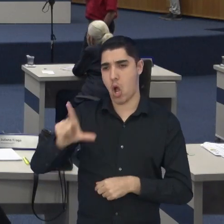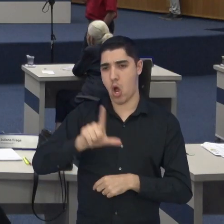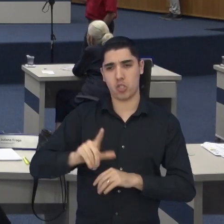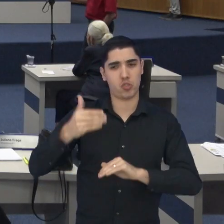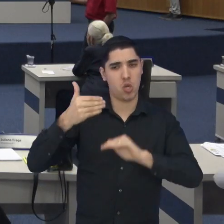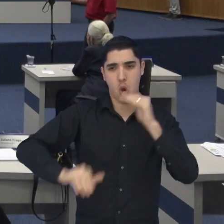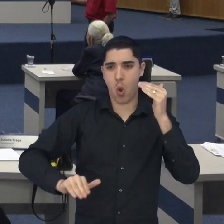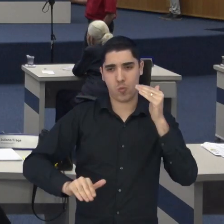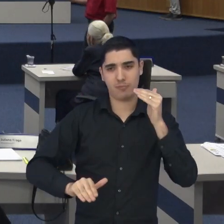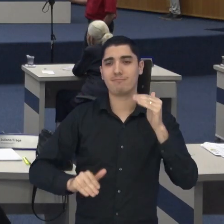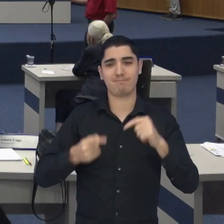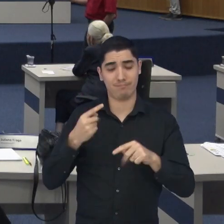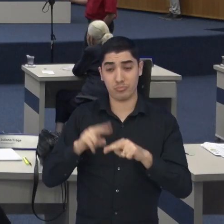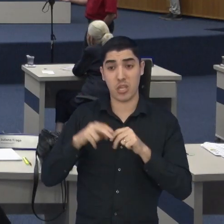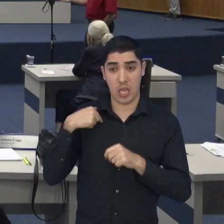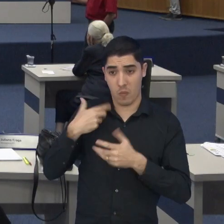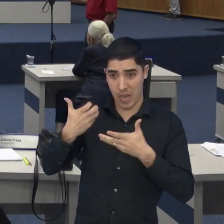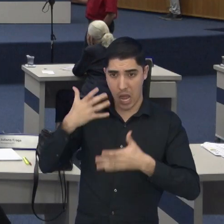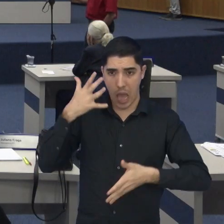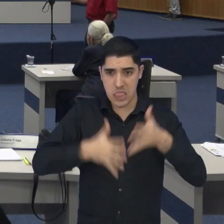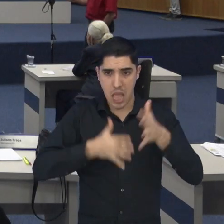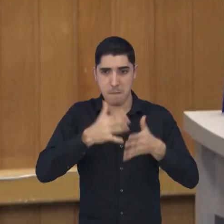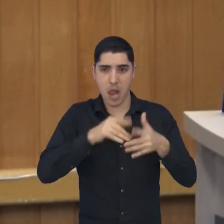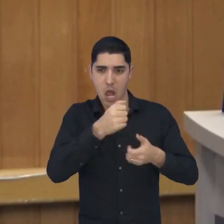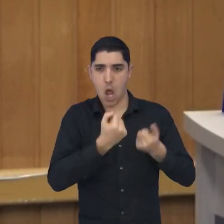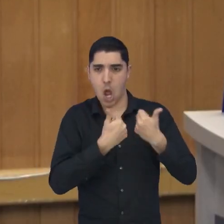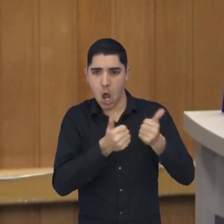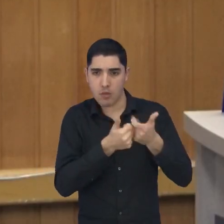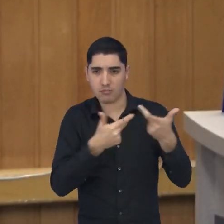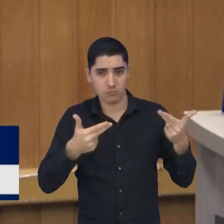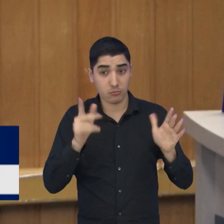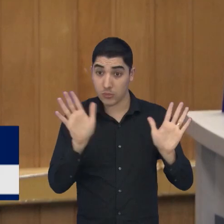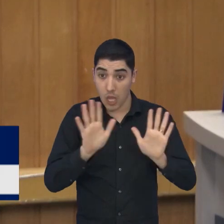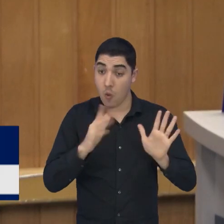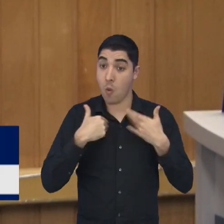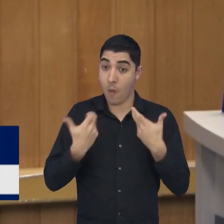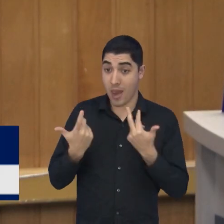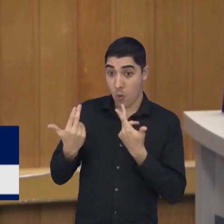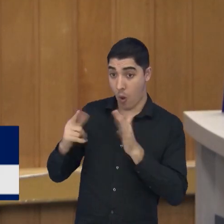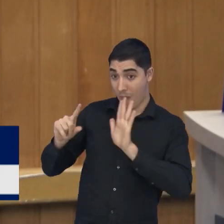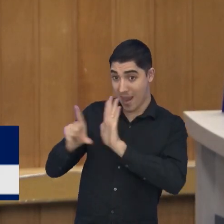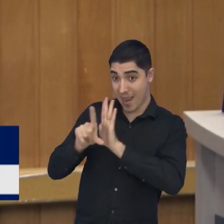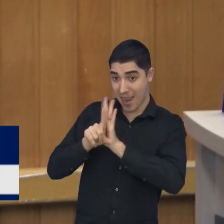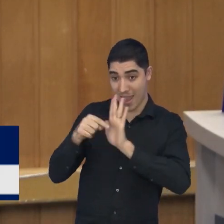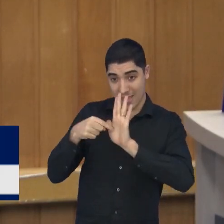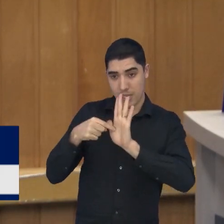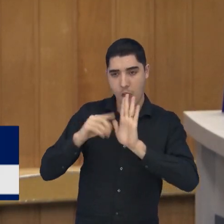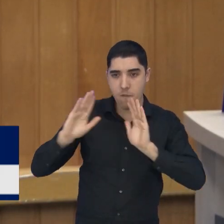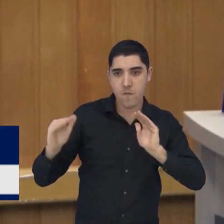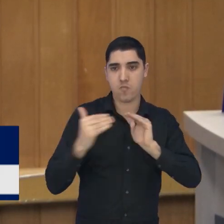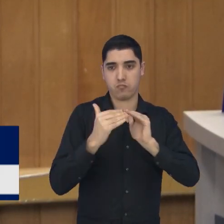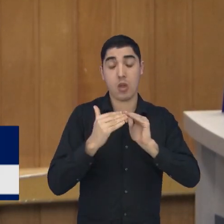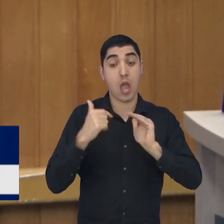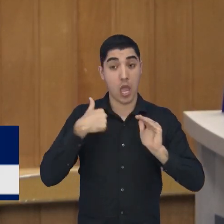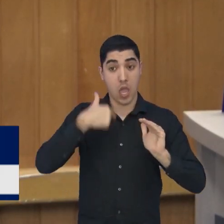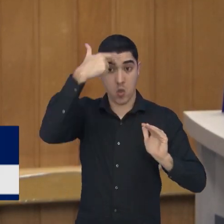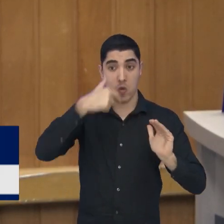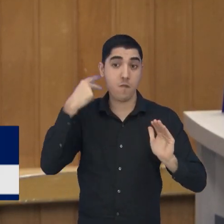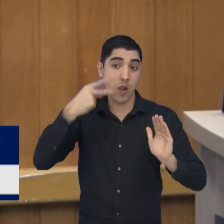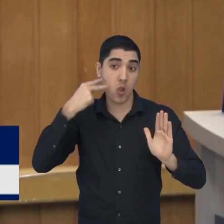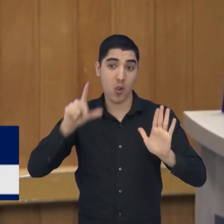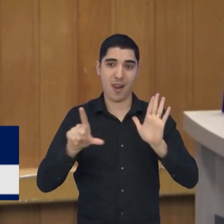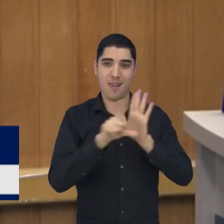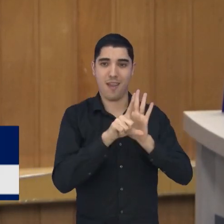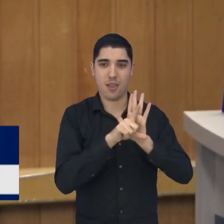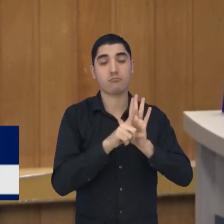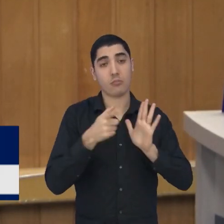não quer atrapalhar o transporte da cidade. A gente quer votar de acordo com a lei. Aqui é uma casa de lei, eu sou um vereador da lei. Então,